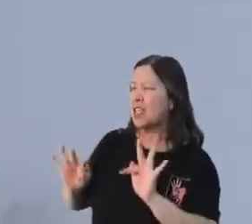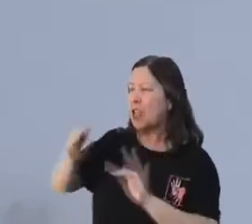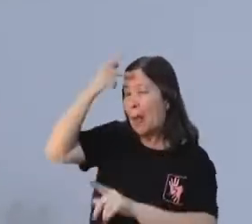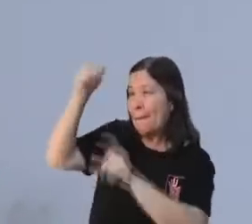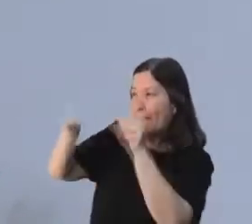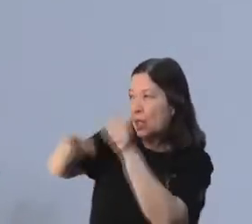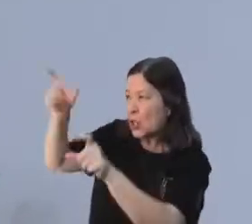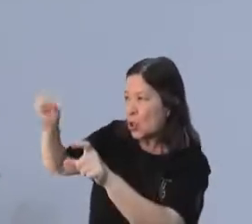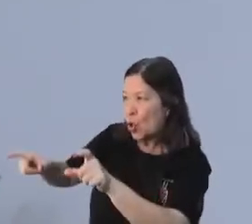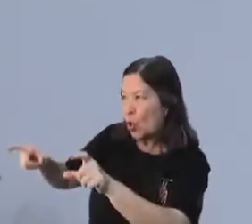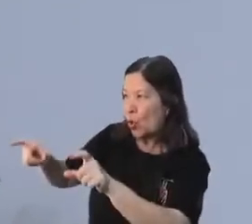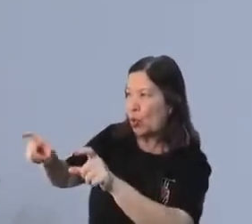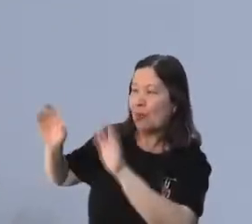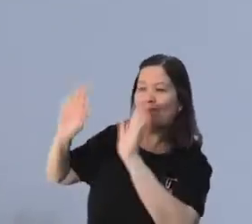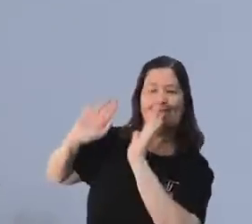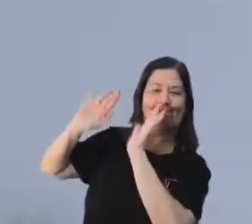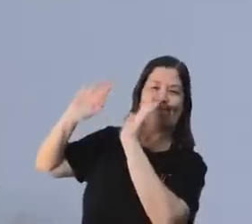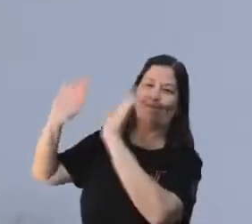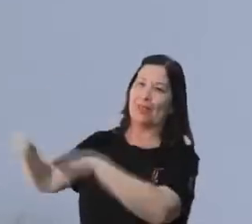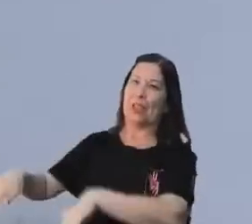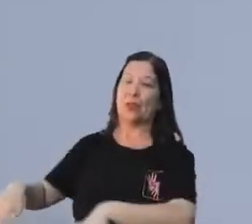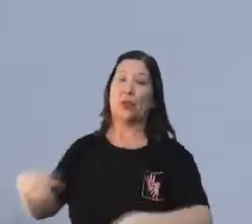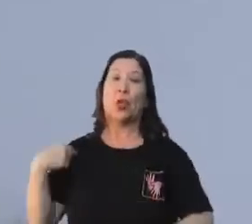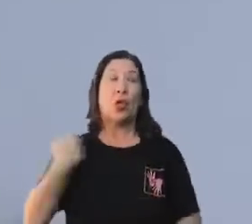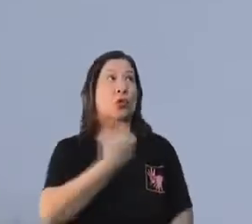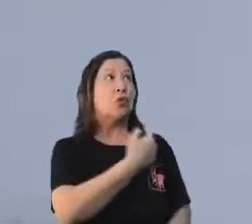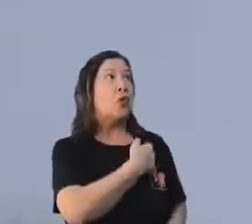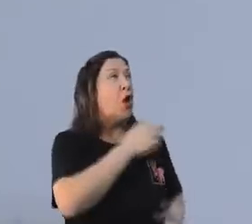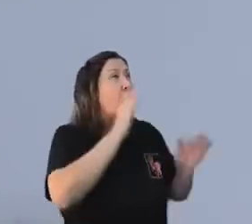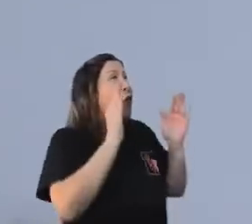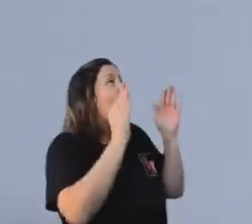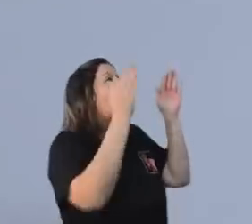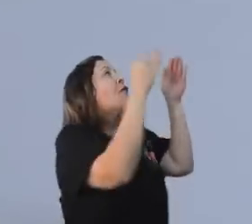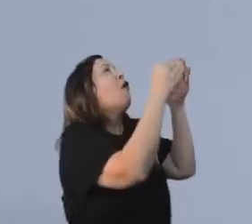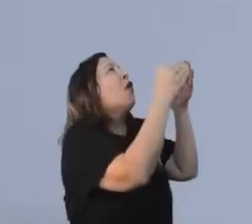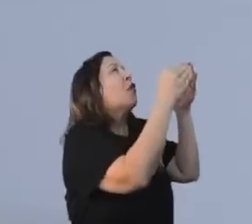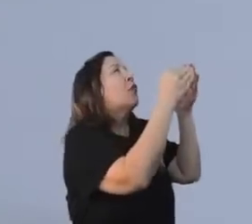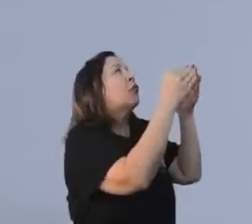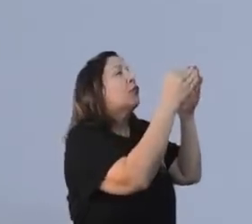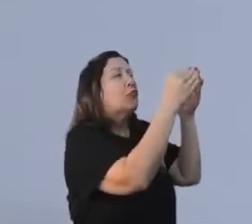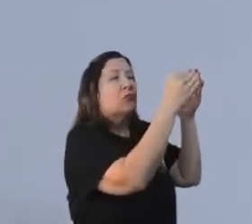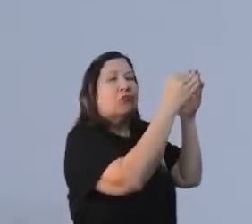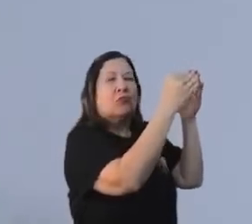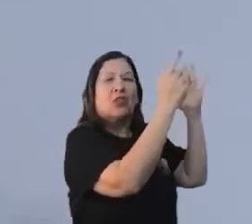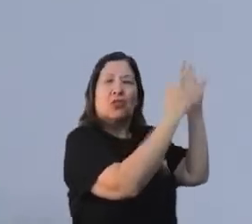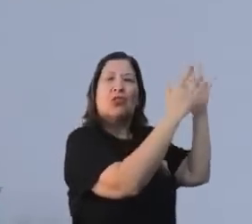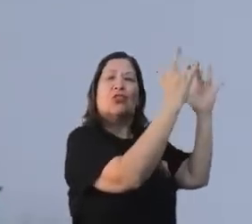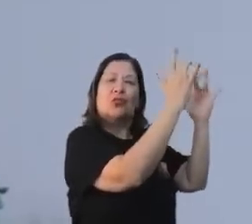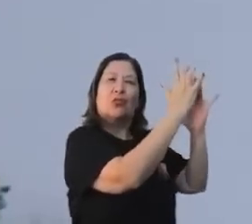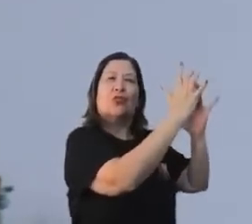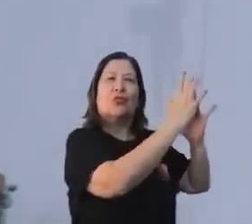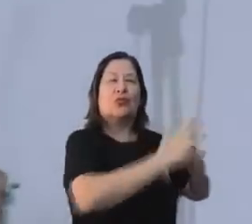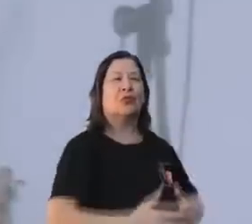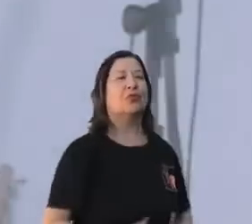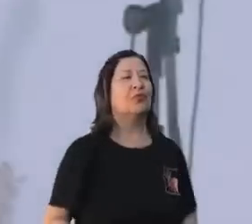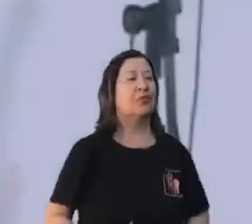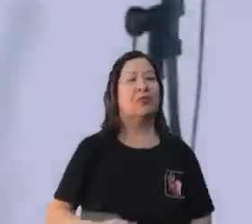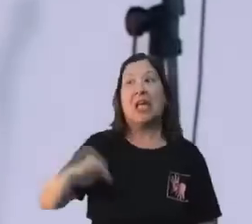Eu sei que aqui nesta igreja, com certeza, não tem nenhum crente melindroso, crente